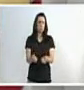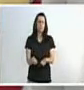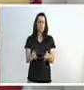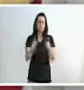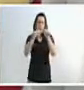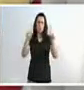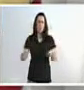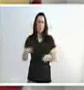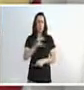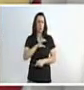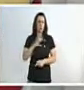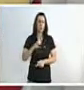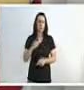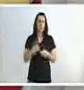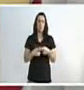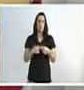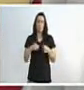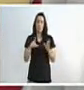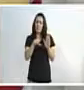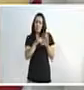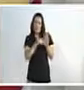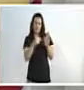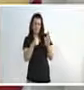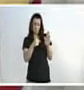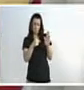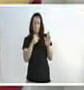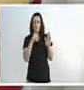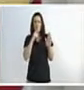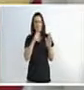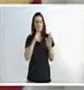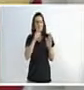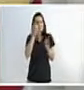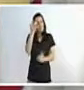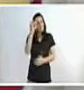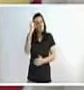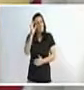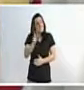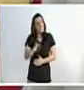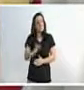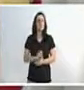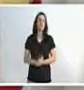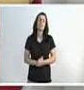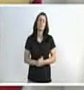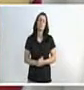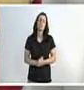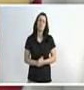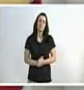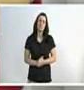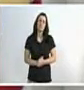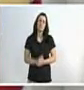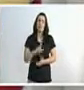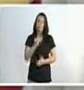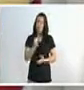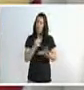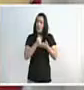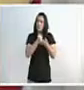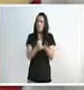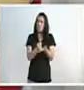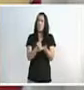nós temos uma legalidade questionável de tal medida. Podem ter certeza que vai ajudar